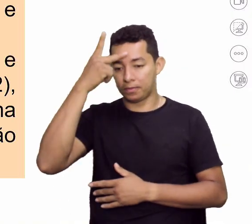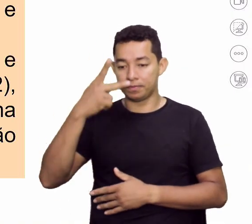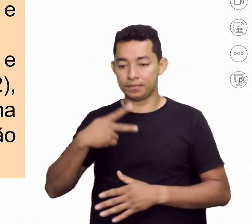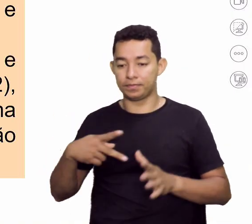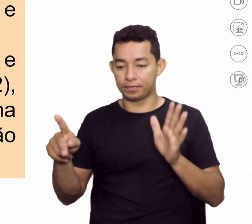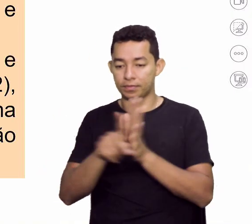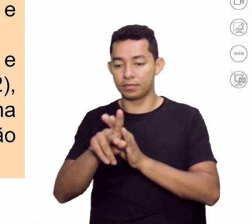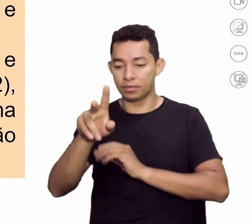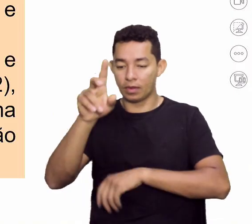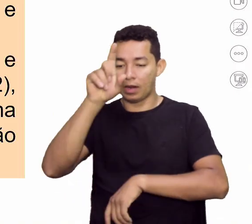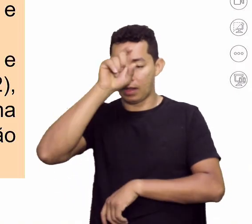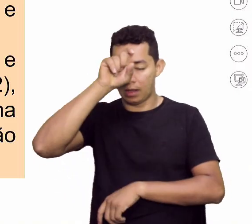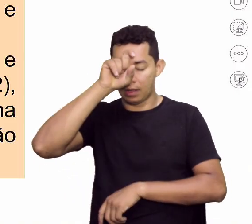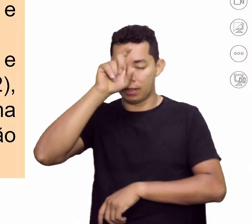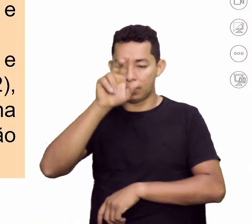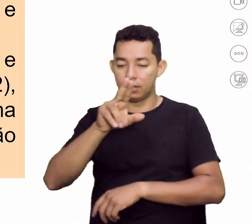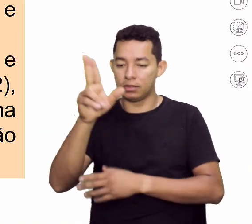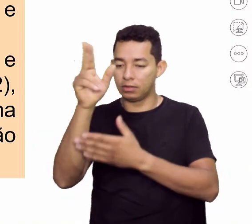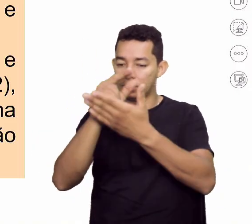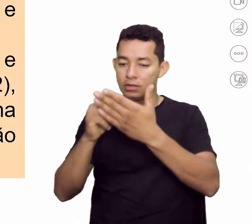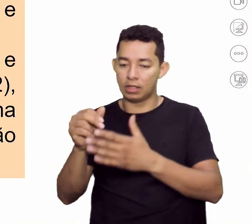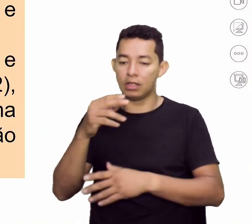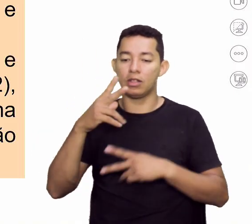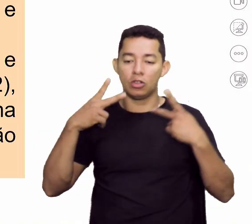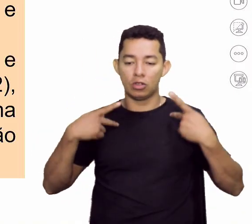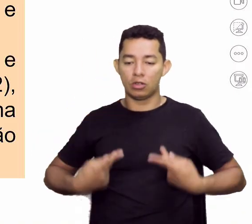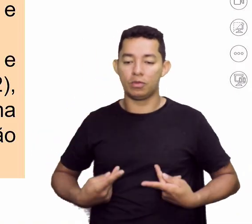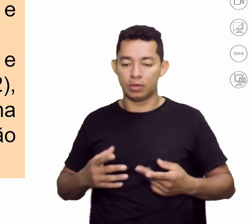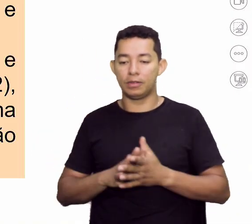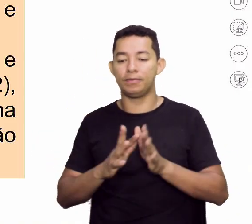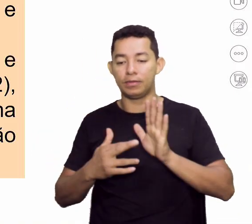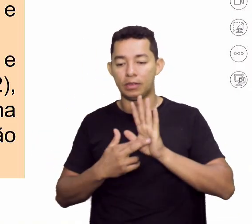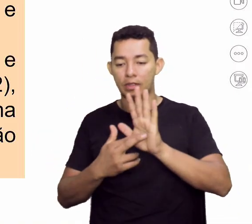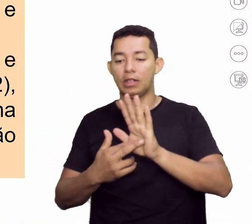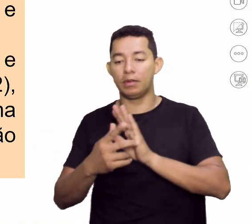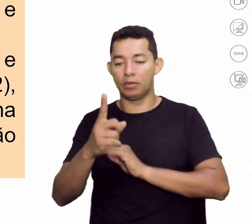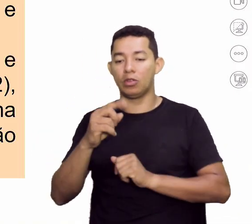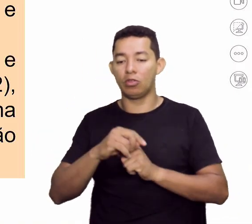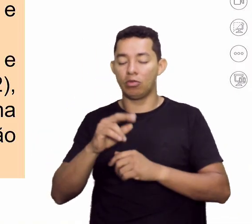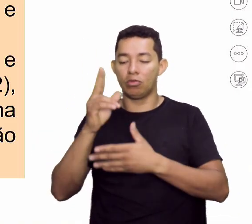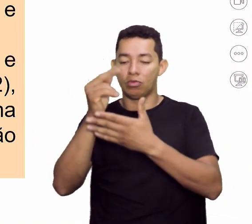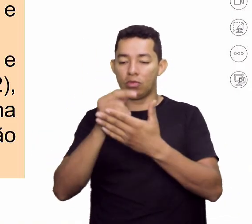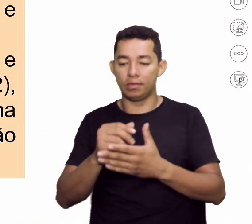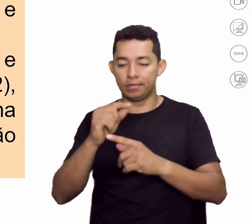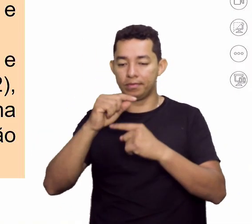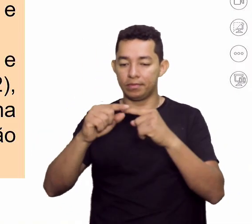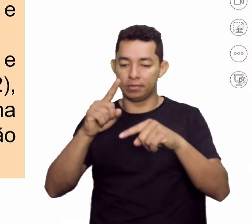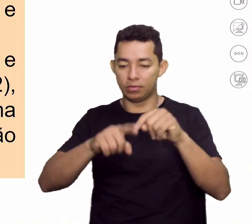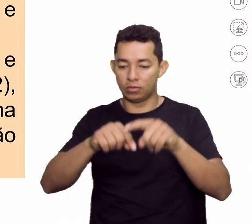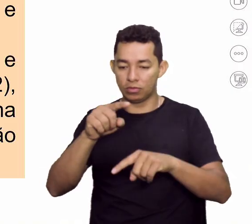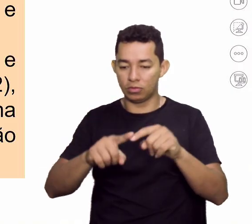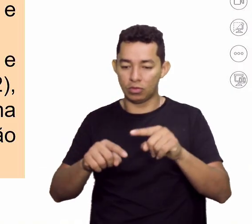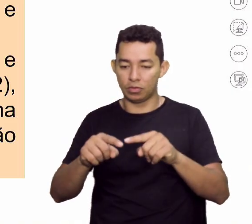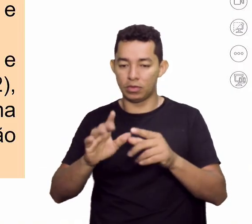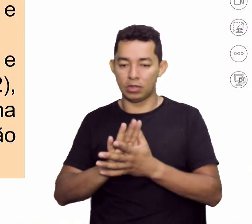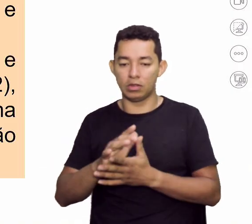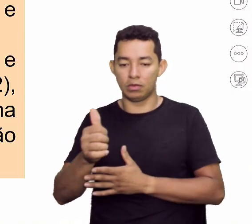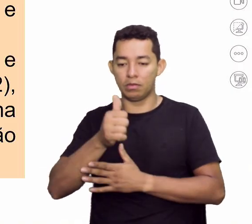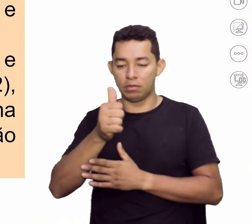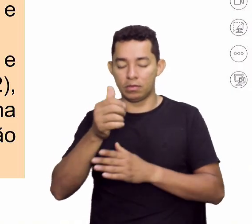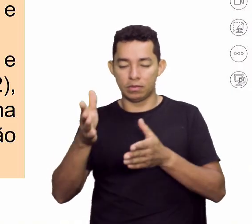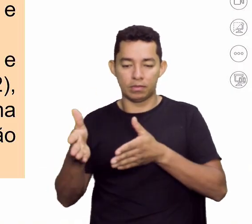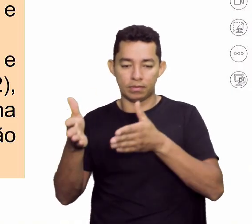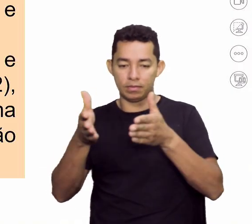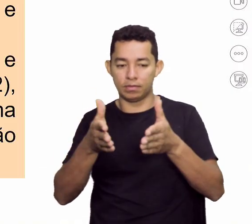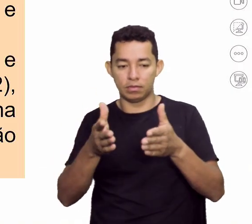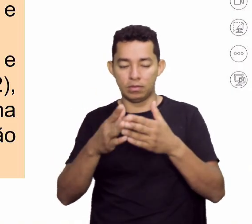nas figuras humanas. A representação de uma figura ou objeto em primeiro plano com